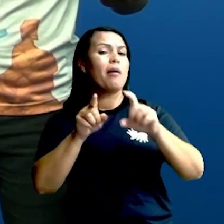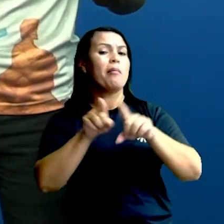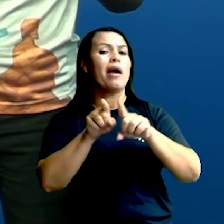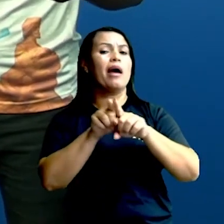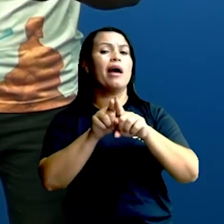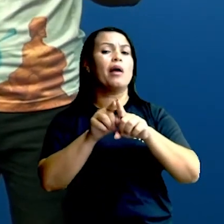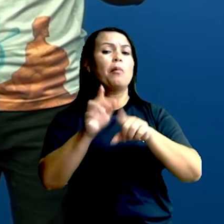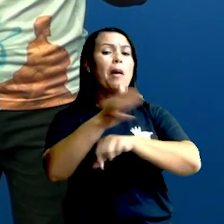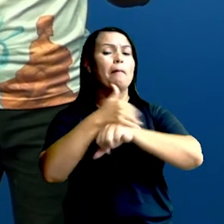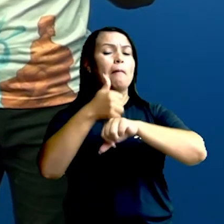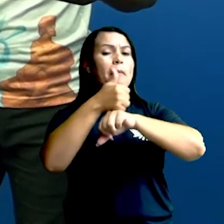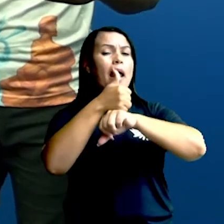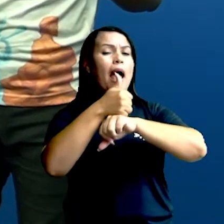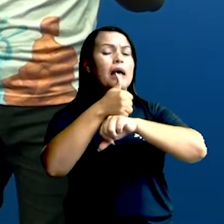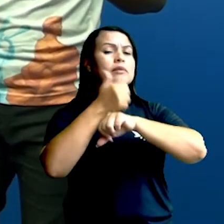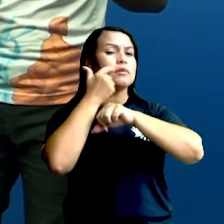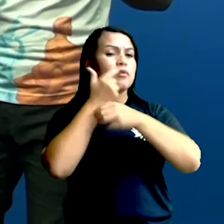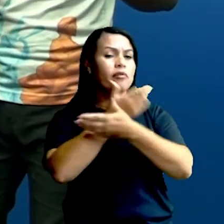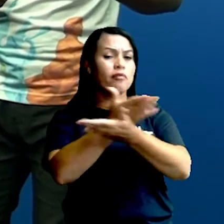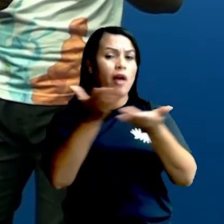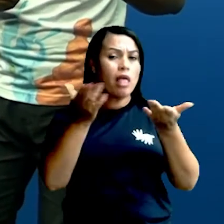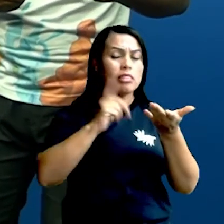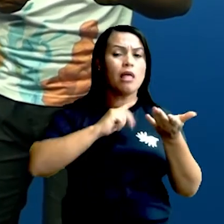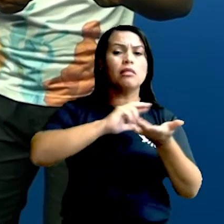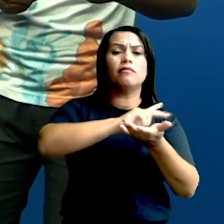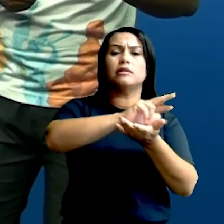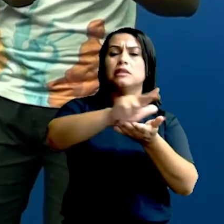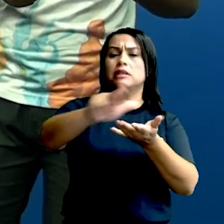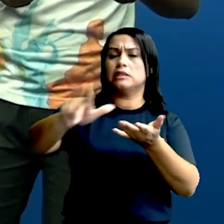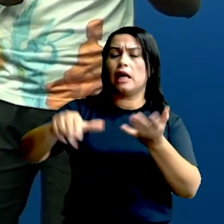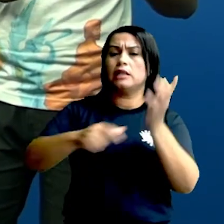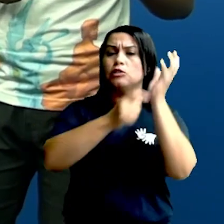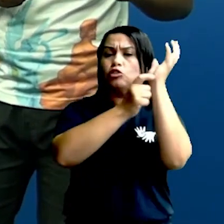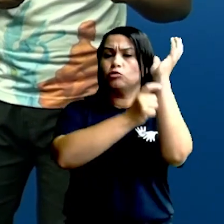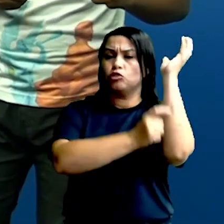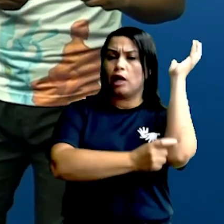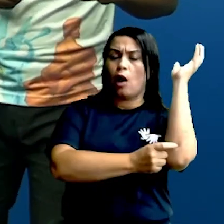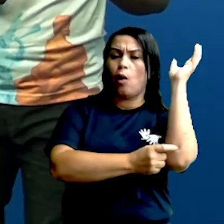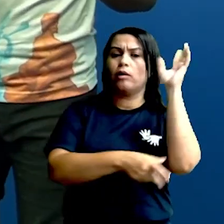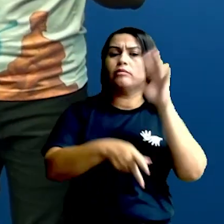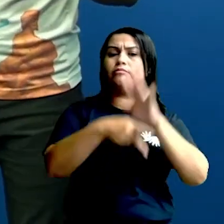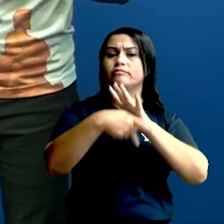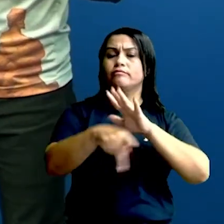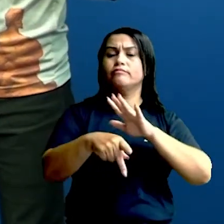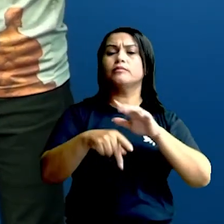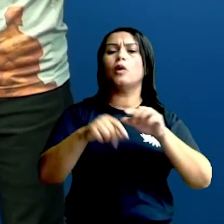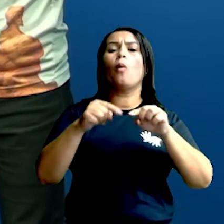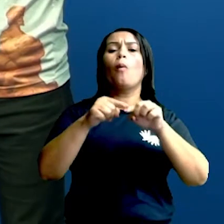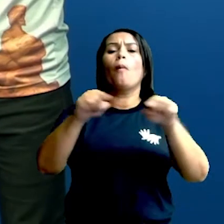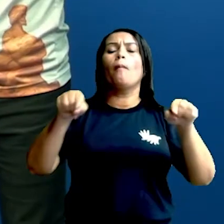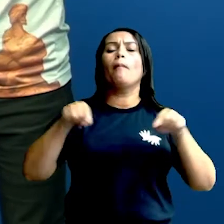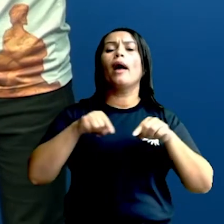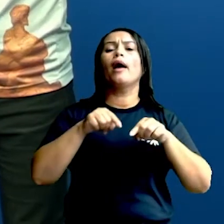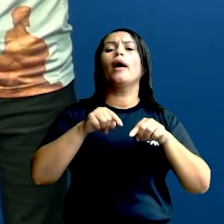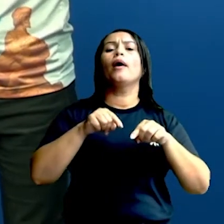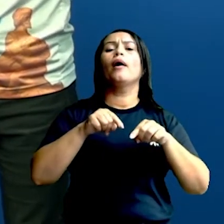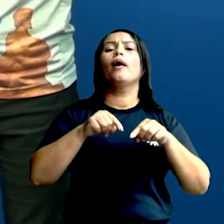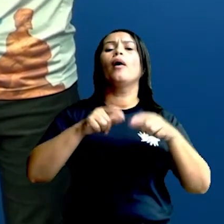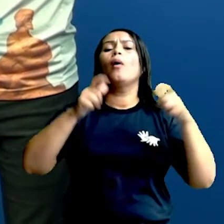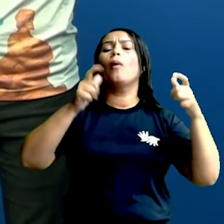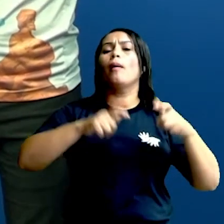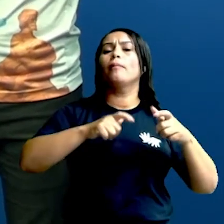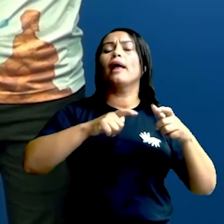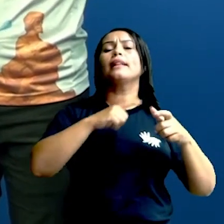biodiversidade que existe de plantas, de tipos de caules diferentes no meio ambiente. Então, esses caules são caules aéreos e